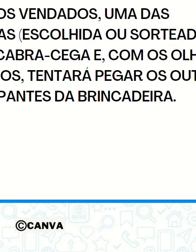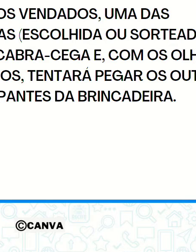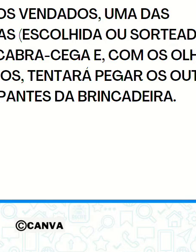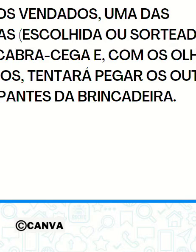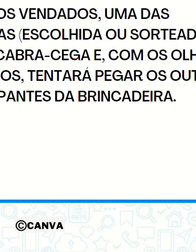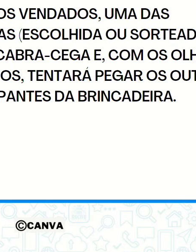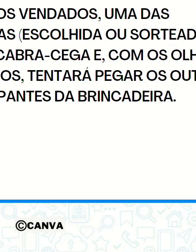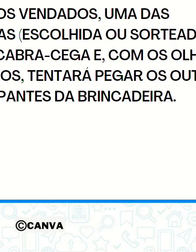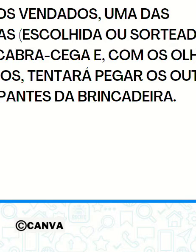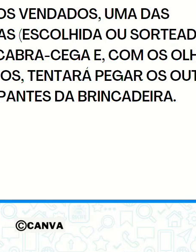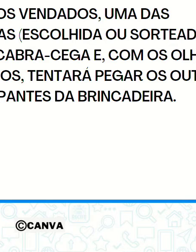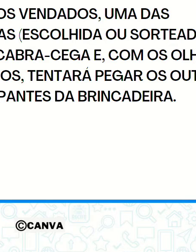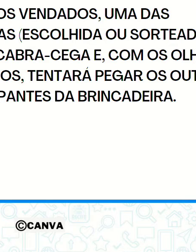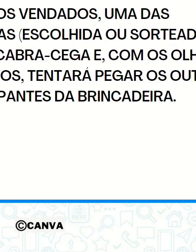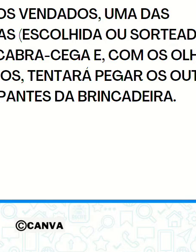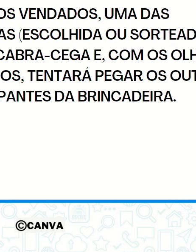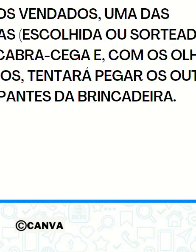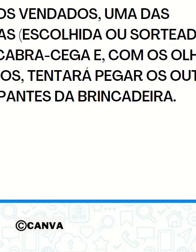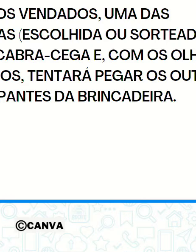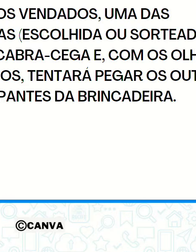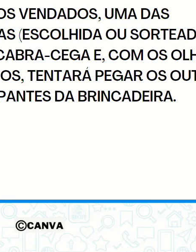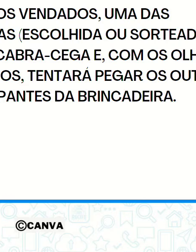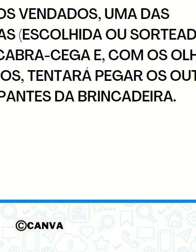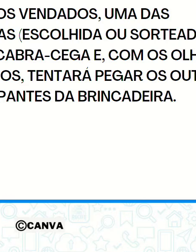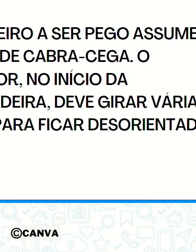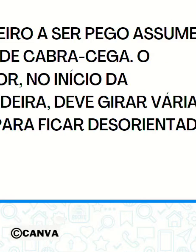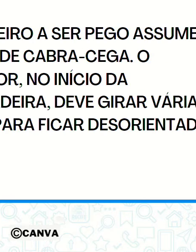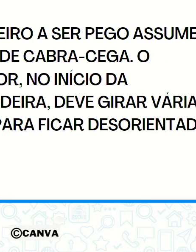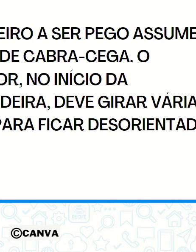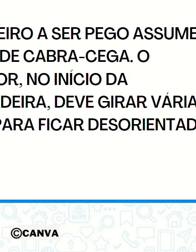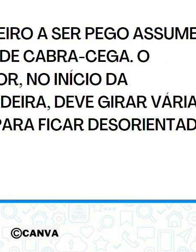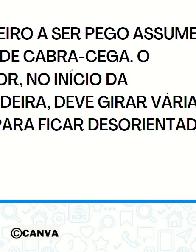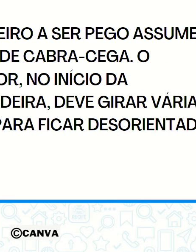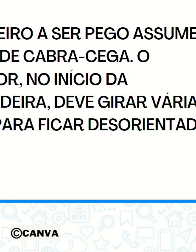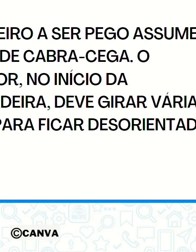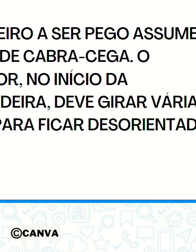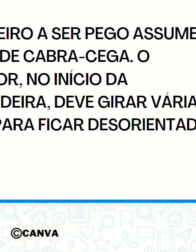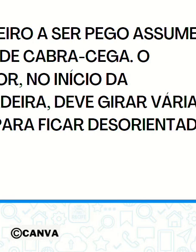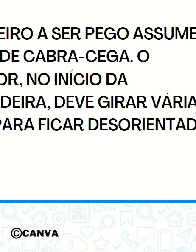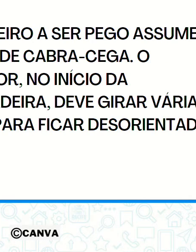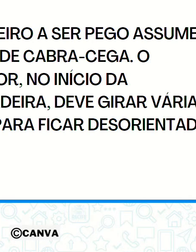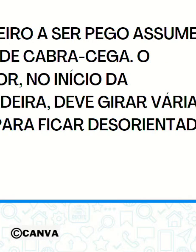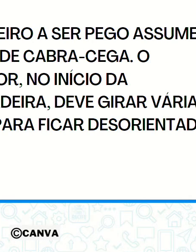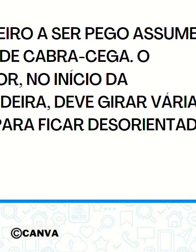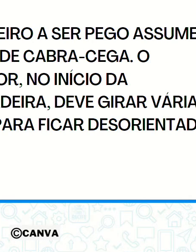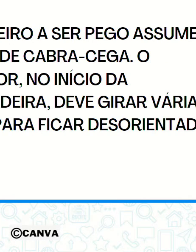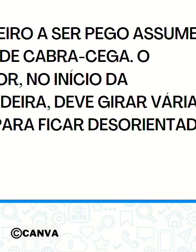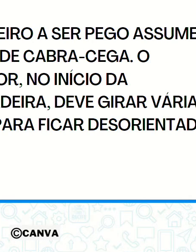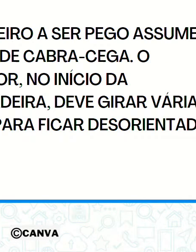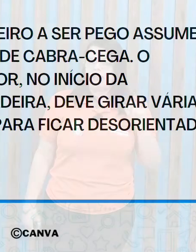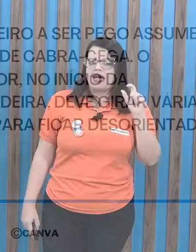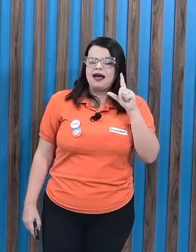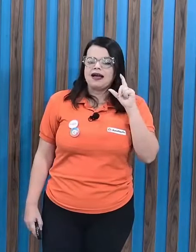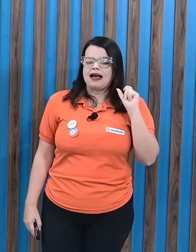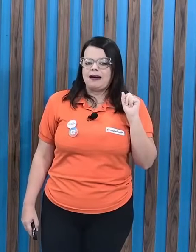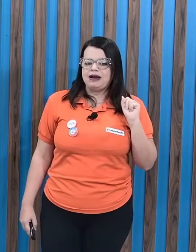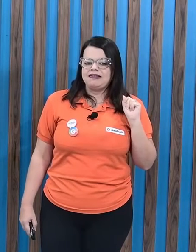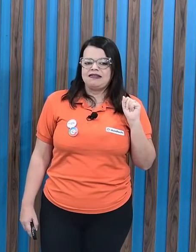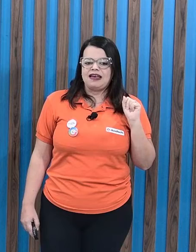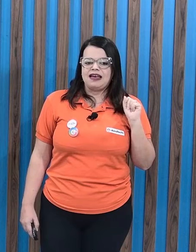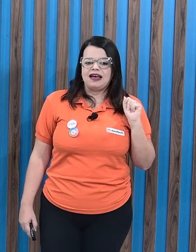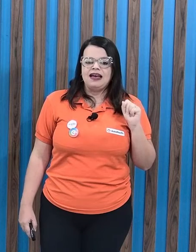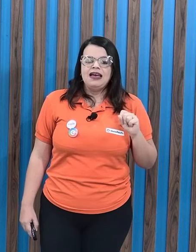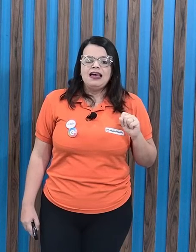pessoa tentará pegar os outros participantes da brincadeira. O primeiro a ser pego assume o posto da